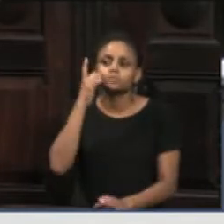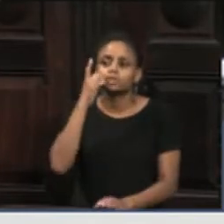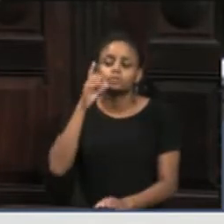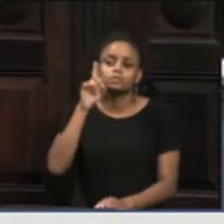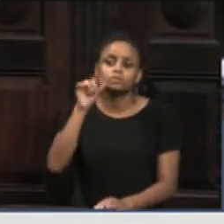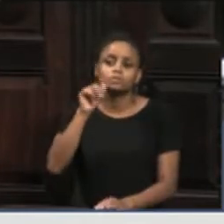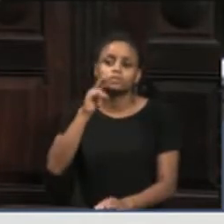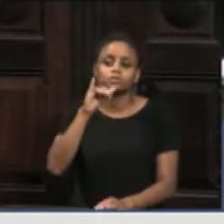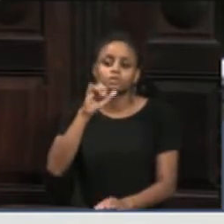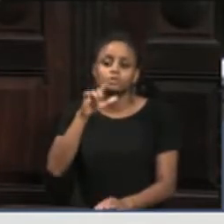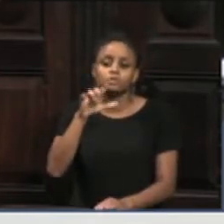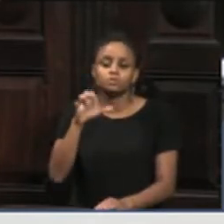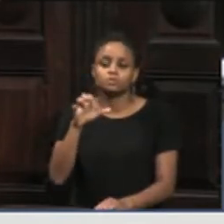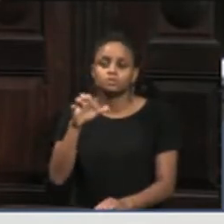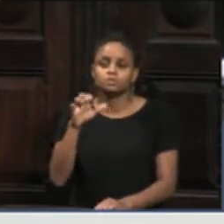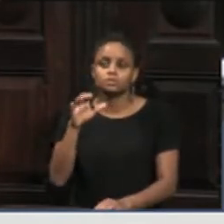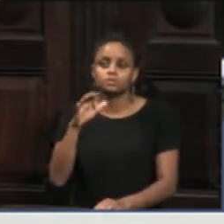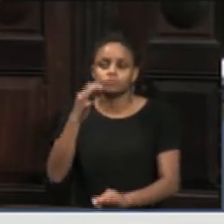Deputado Paulo Ramos.